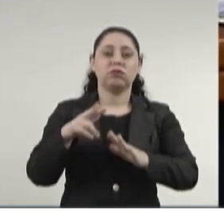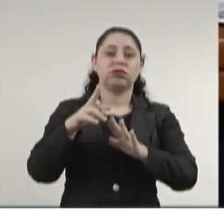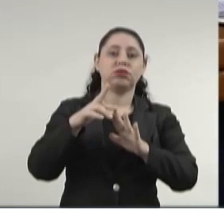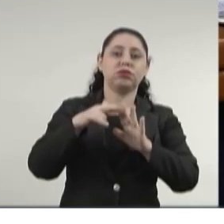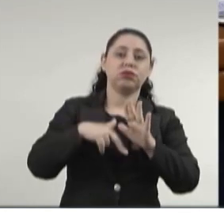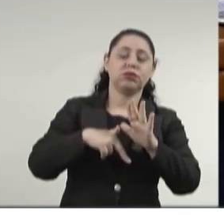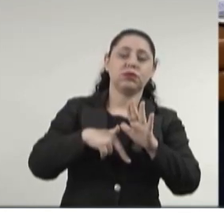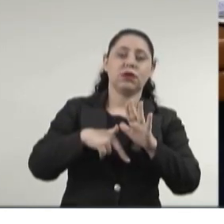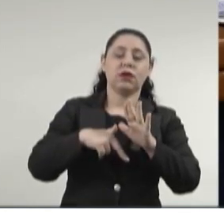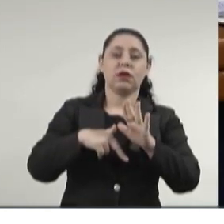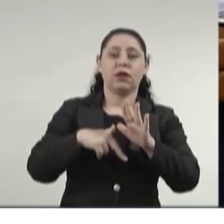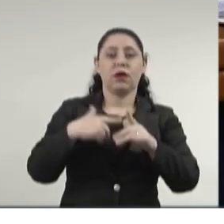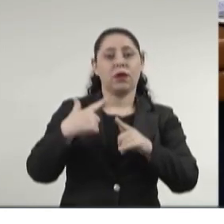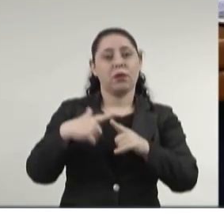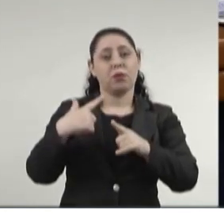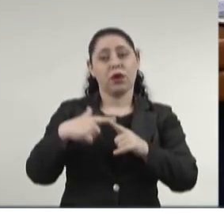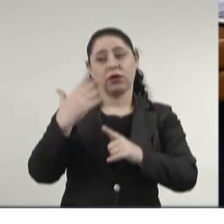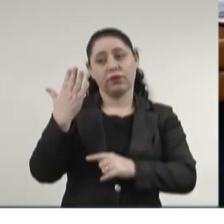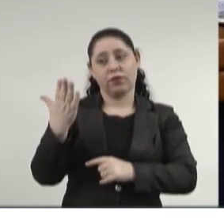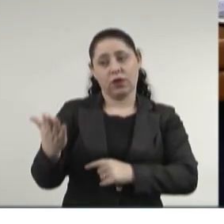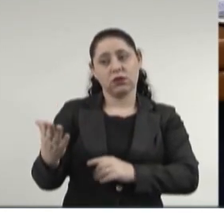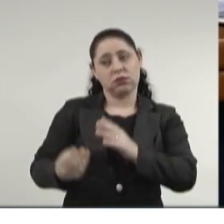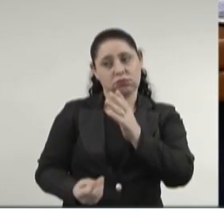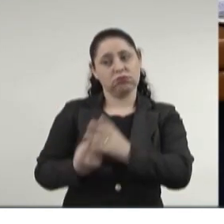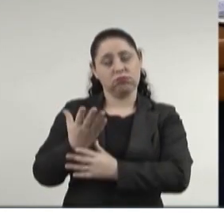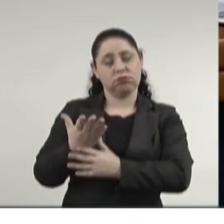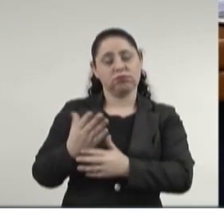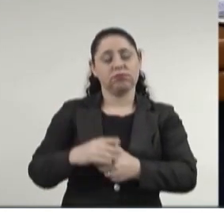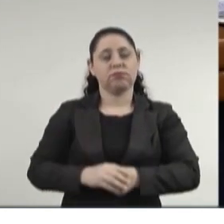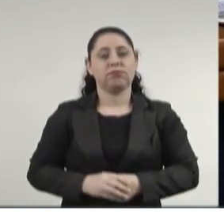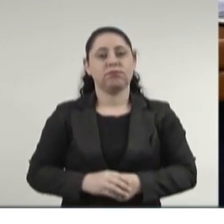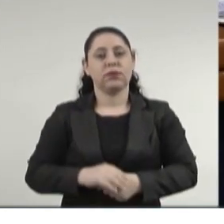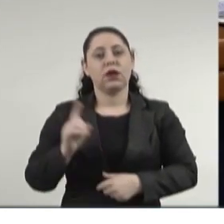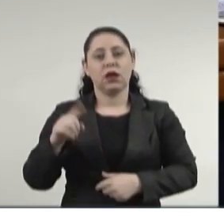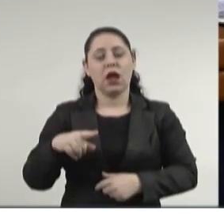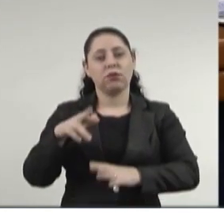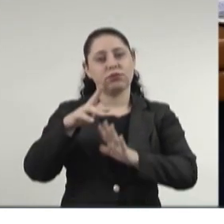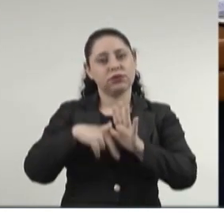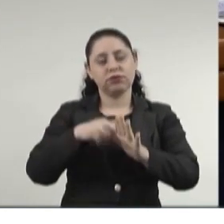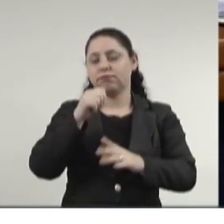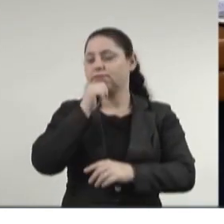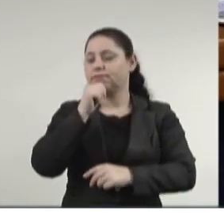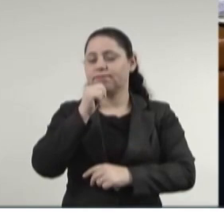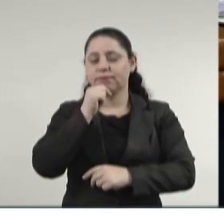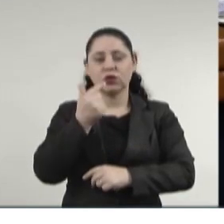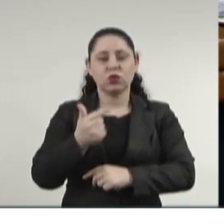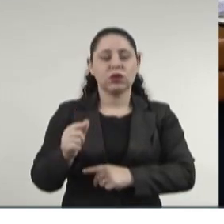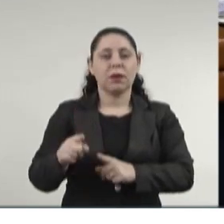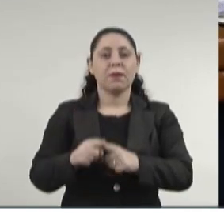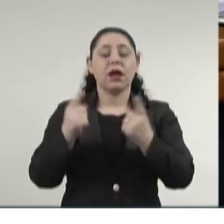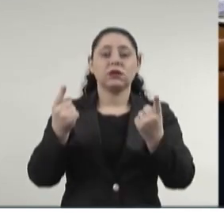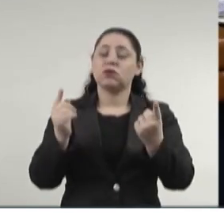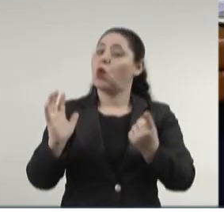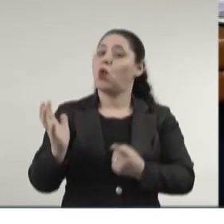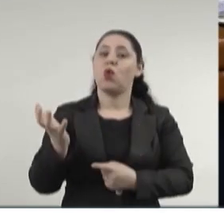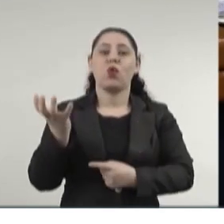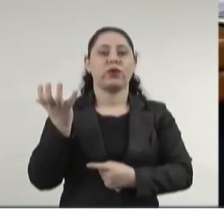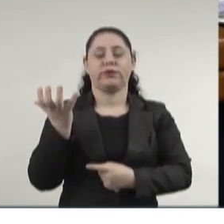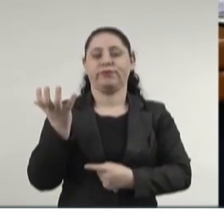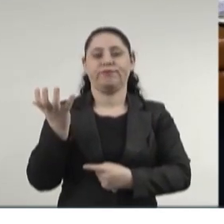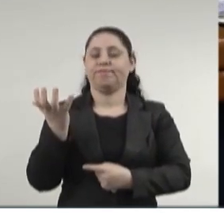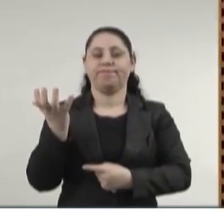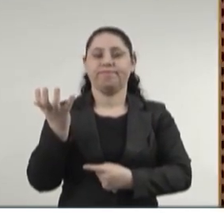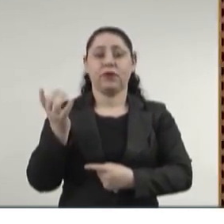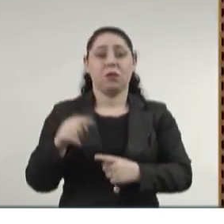e regulamentar, porque Vossa Excelência criou, e era para ser regulamentado, e depois não aconteceu